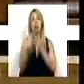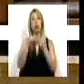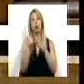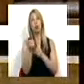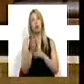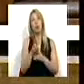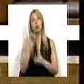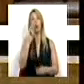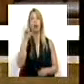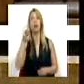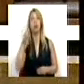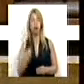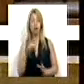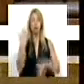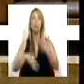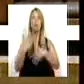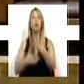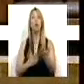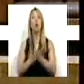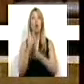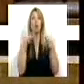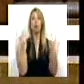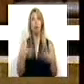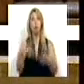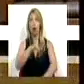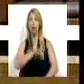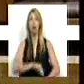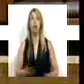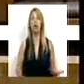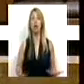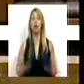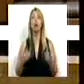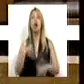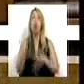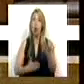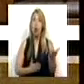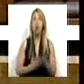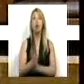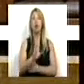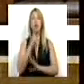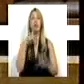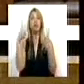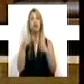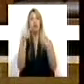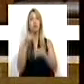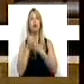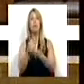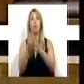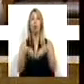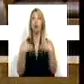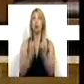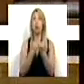sobretaxa de IRS, a continuação dos cortes salariais, a continuação dos cortes nos apoios sociais,